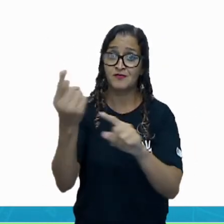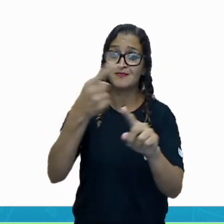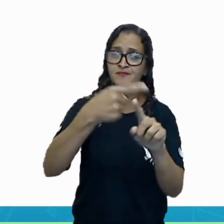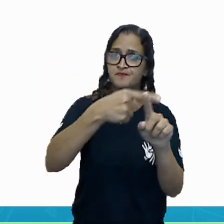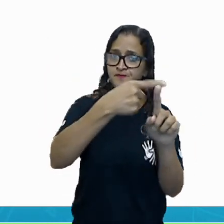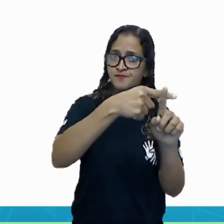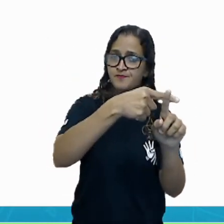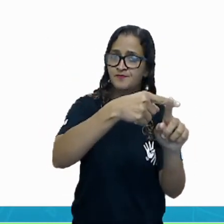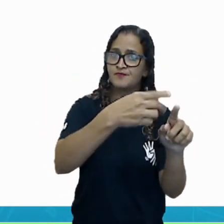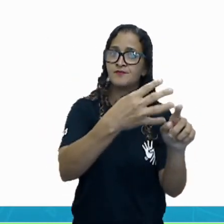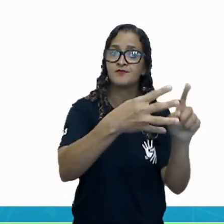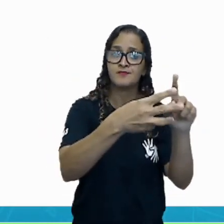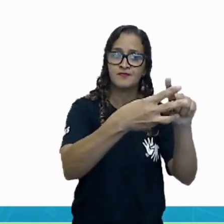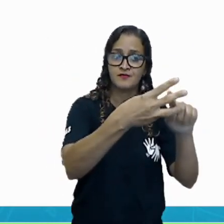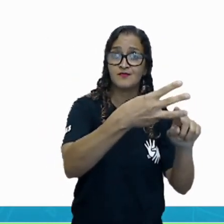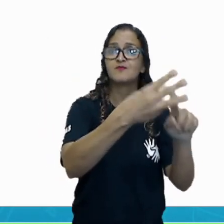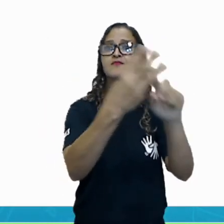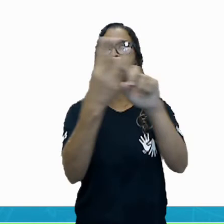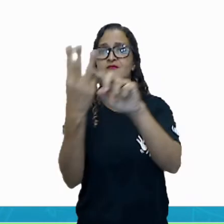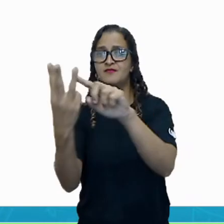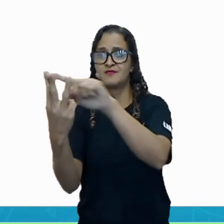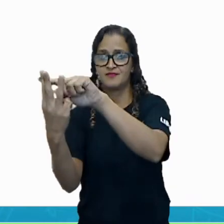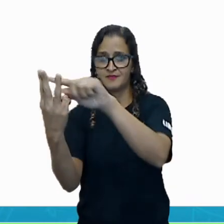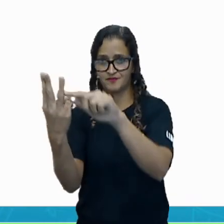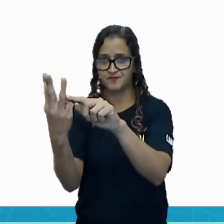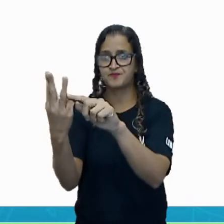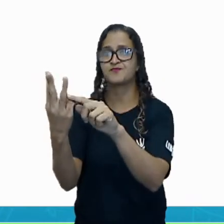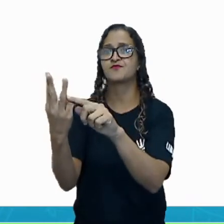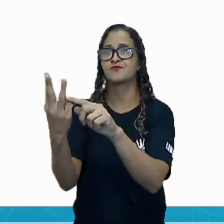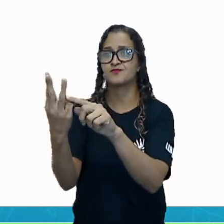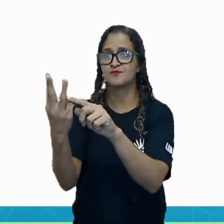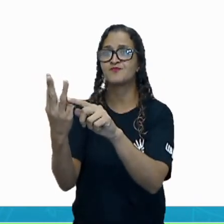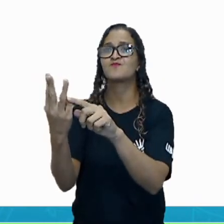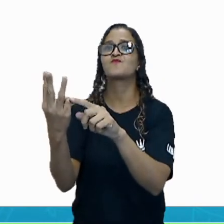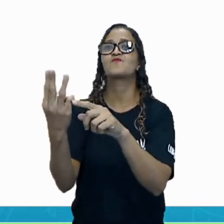Mais 3. 1, 2, 3. Vamos somar?